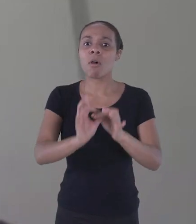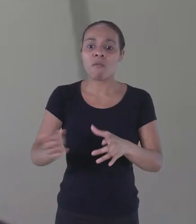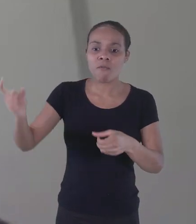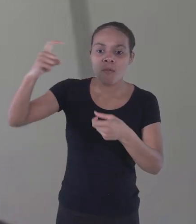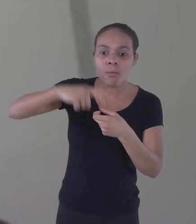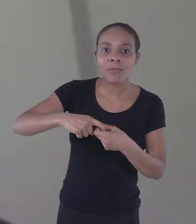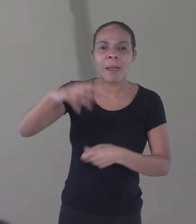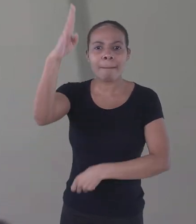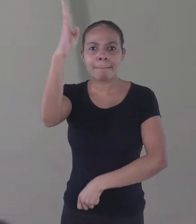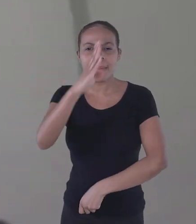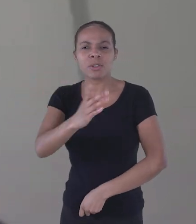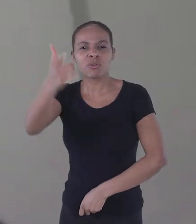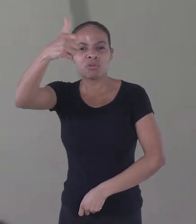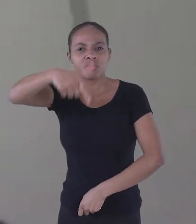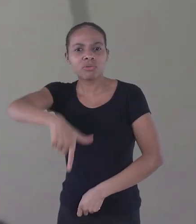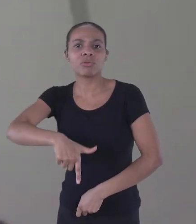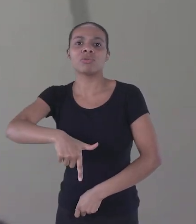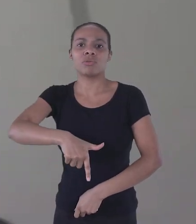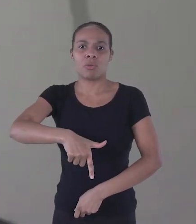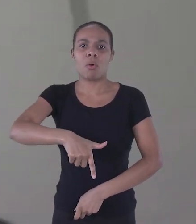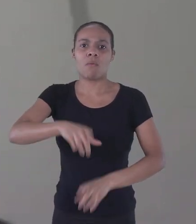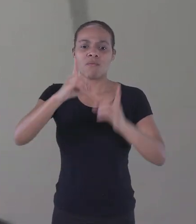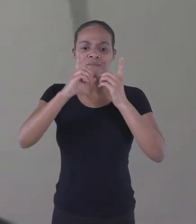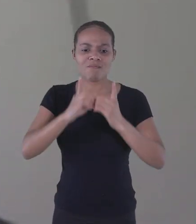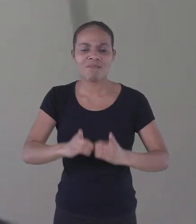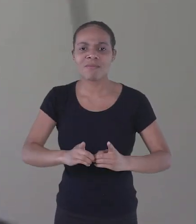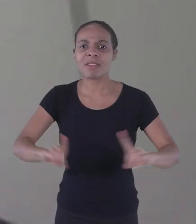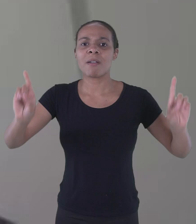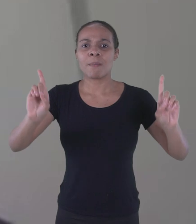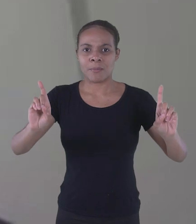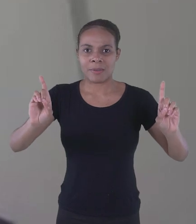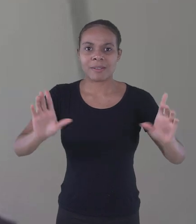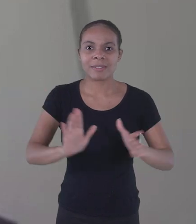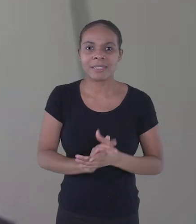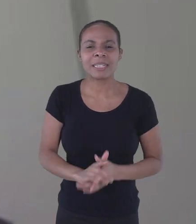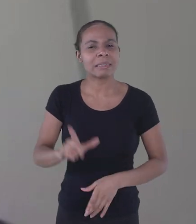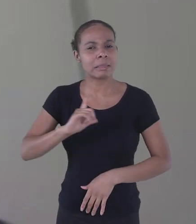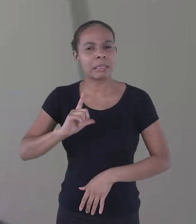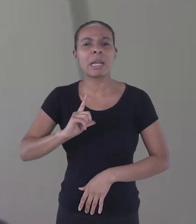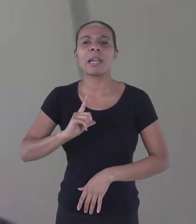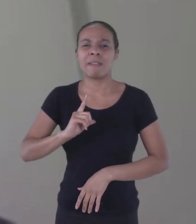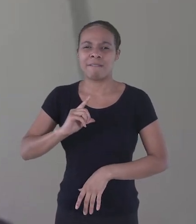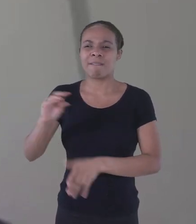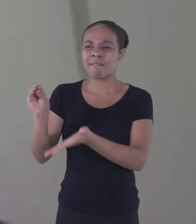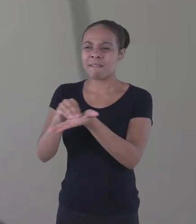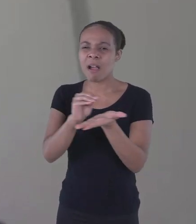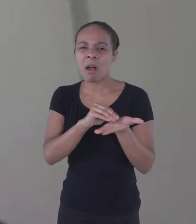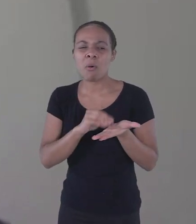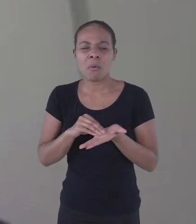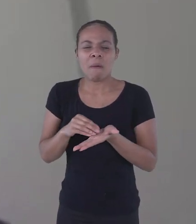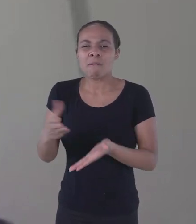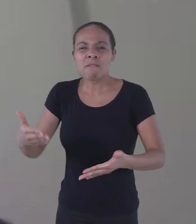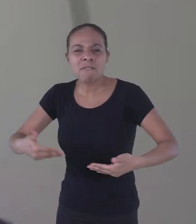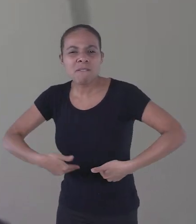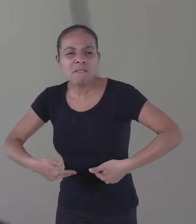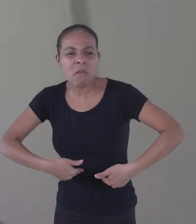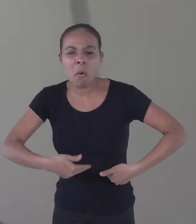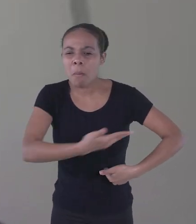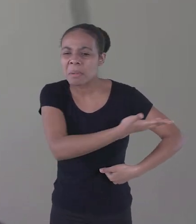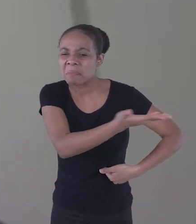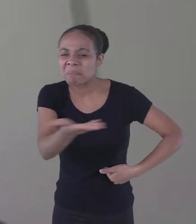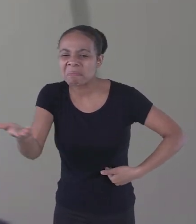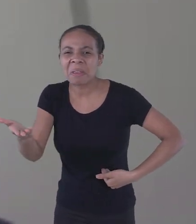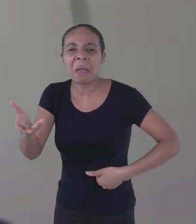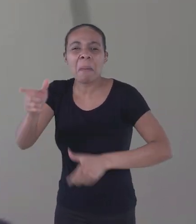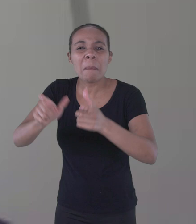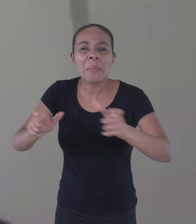país, sabe, sem essas tensões sociais, com tanta desigualdade, com tanta fome, com tanta gente jogada na